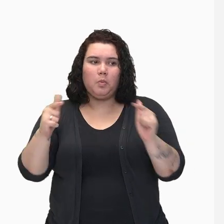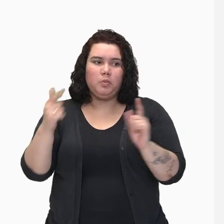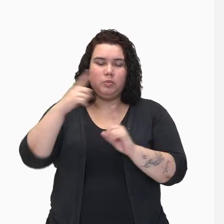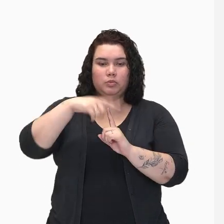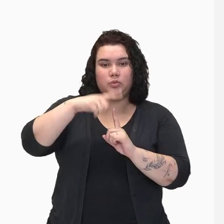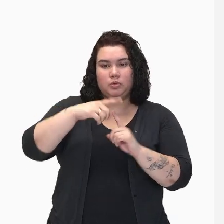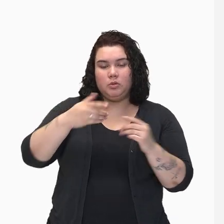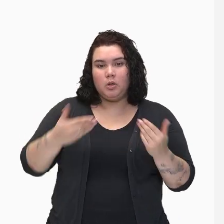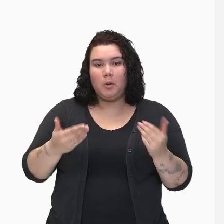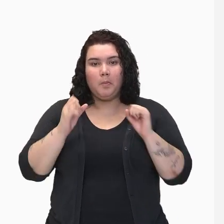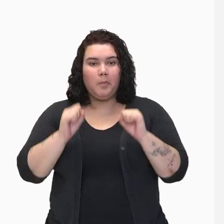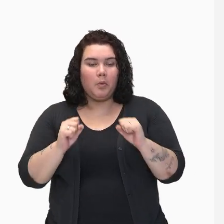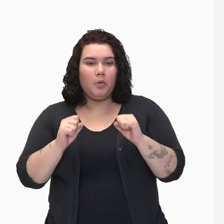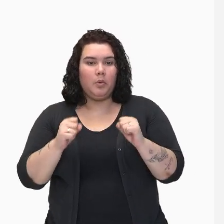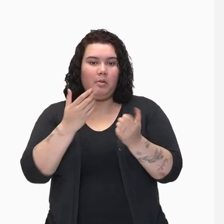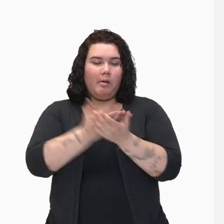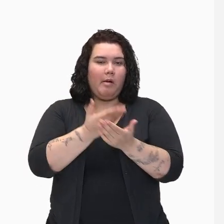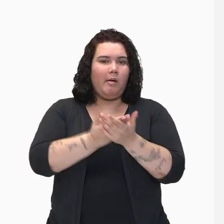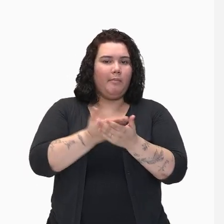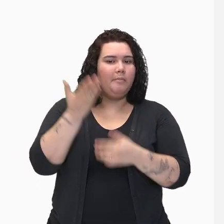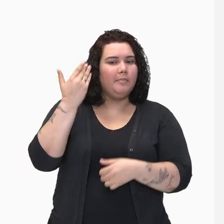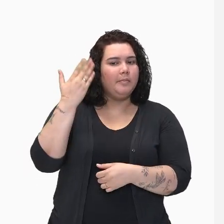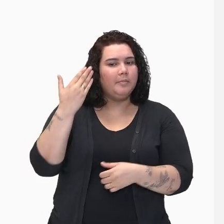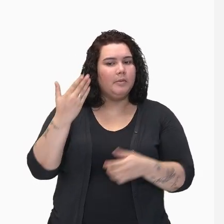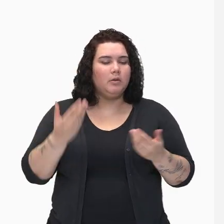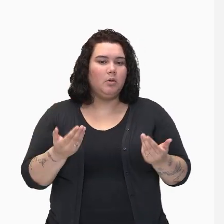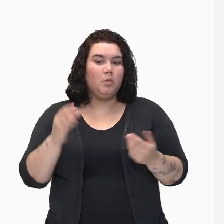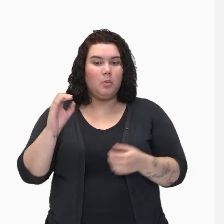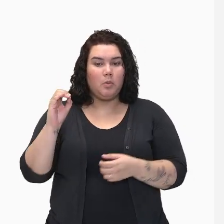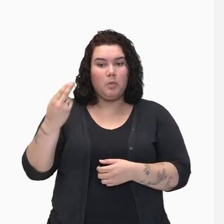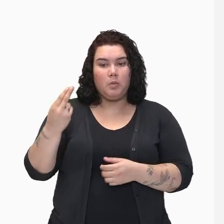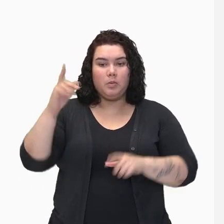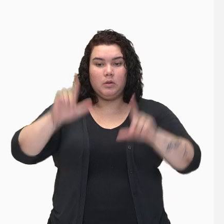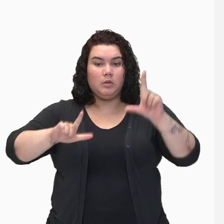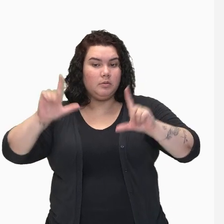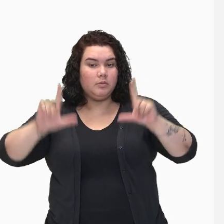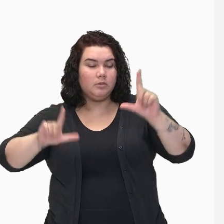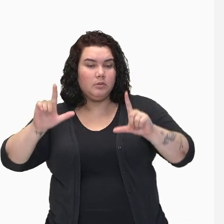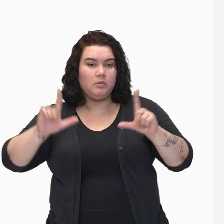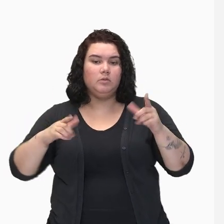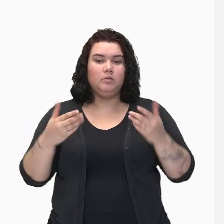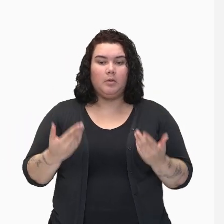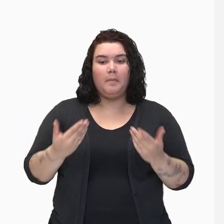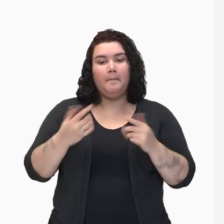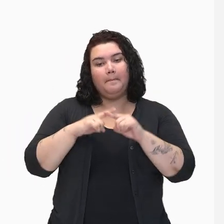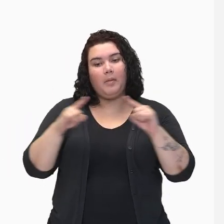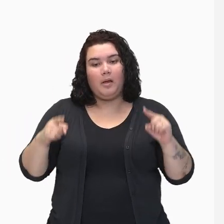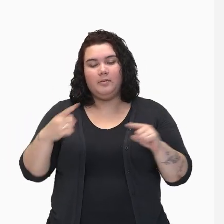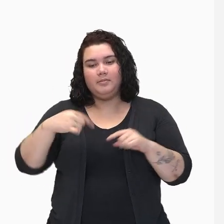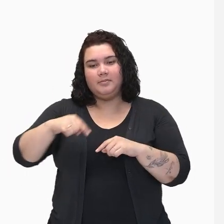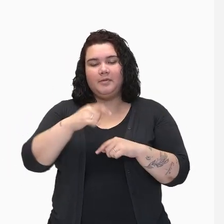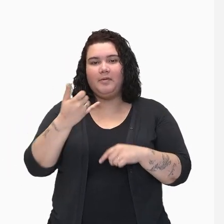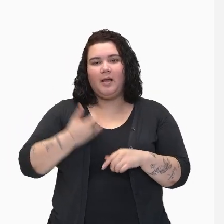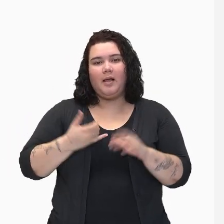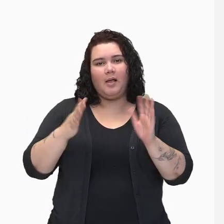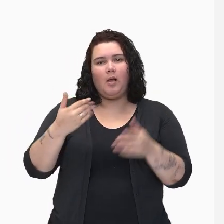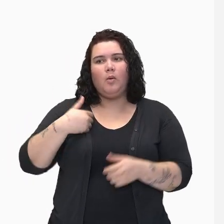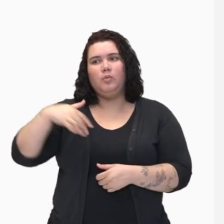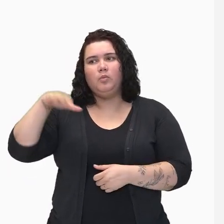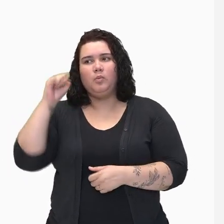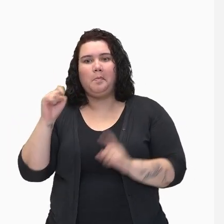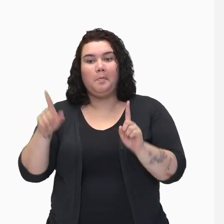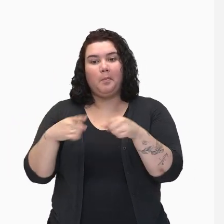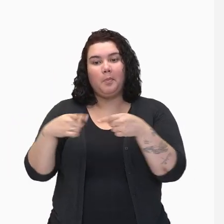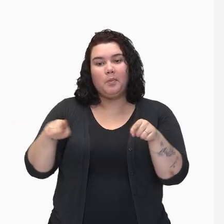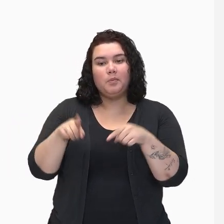visto? Pode ter sido em alguma aula no passado, pode ter sido na televisão, mas é claro que vocês vão me dizer, professor, eu ouço música todo dia,